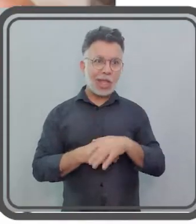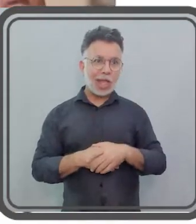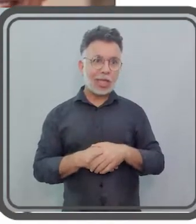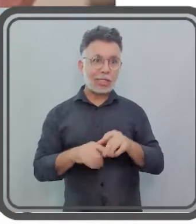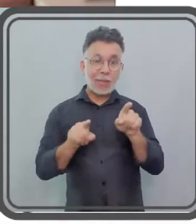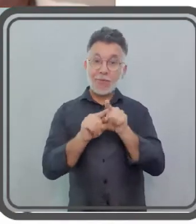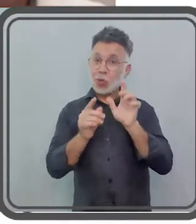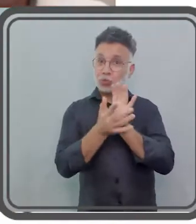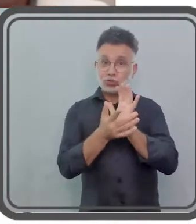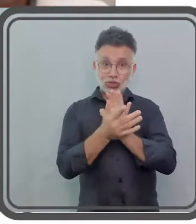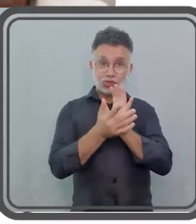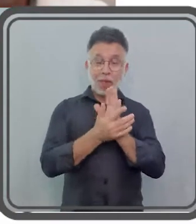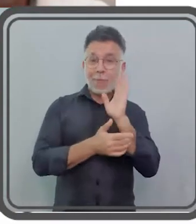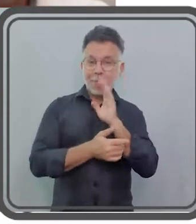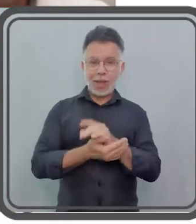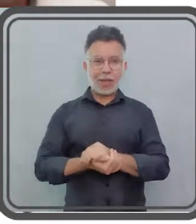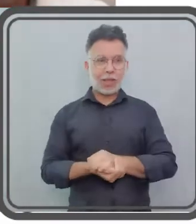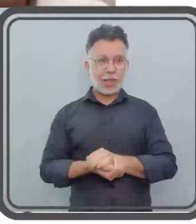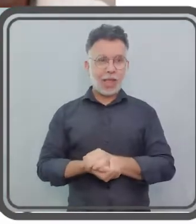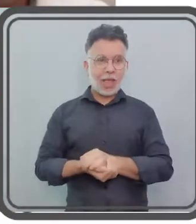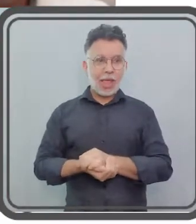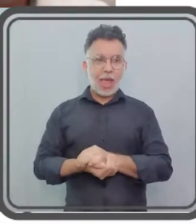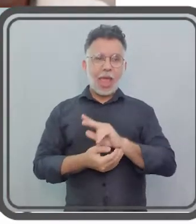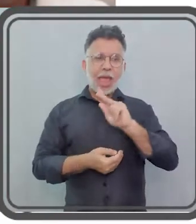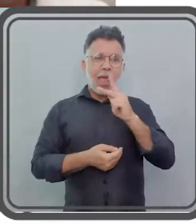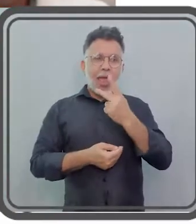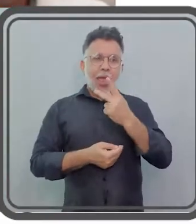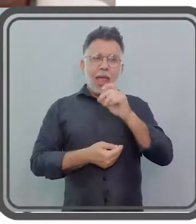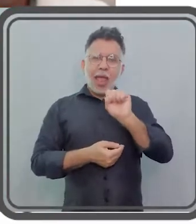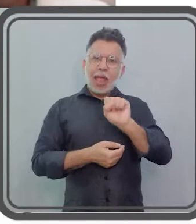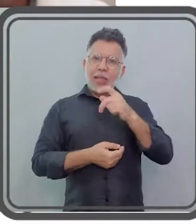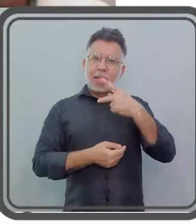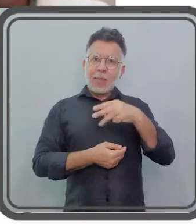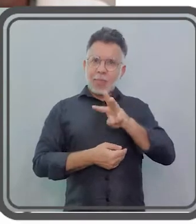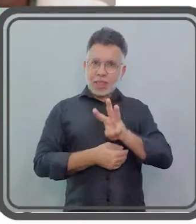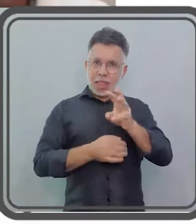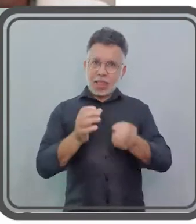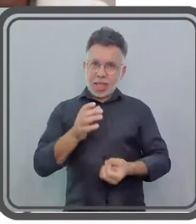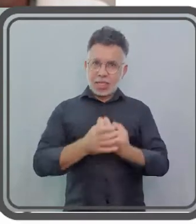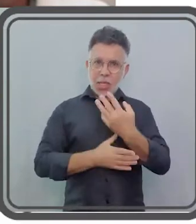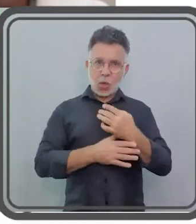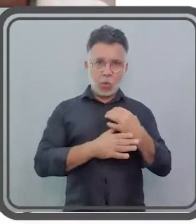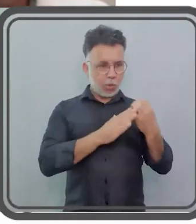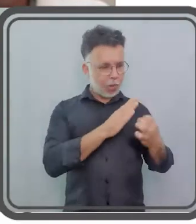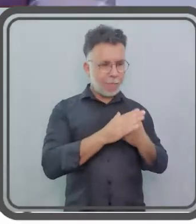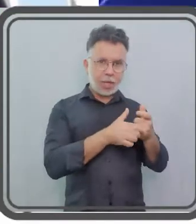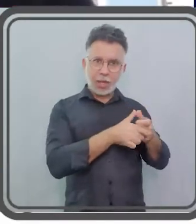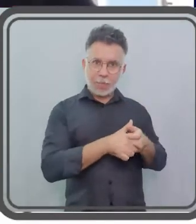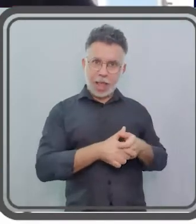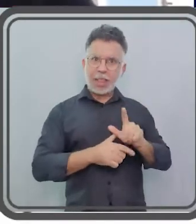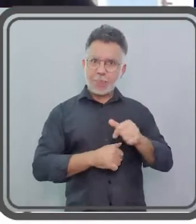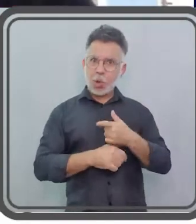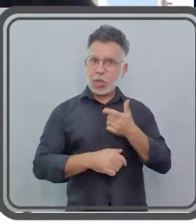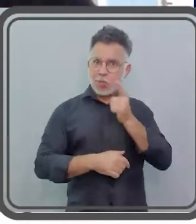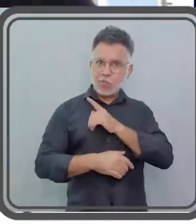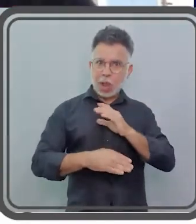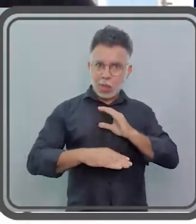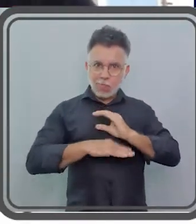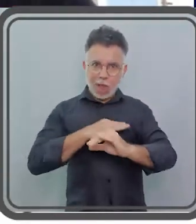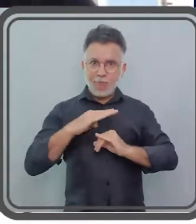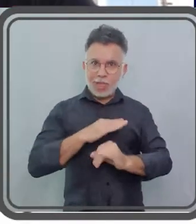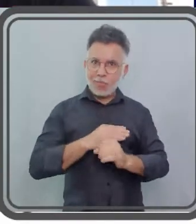aí, bacana. É, a HSPW nasceu como uma startup e depois recebeu um investimento pesado, né, Nestor, assim,